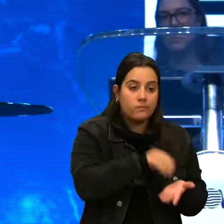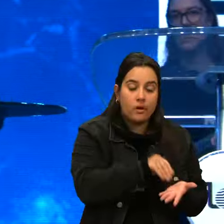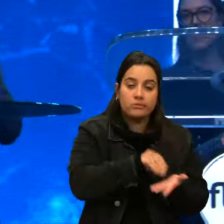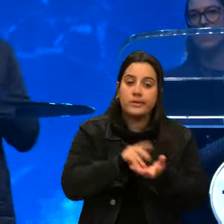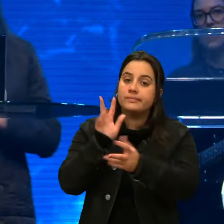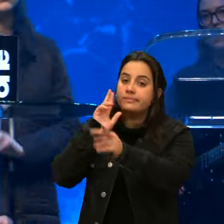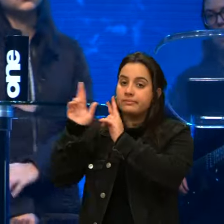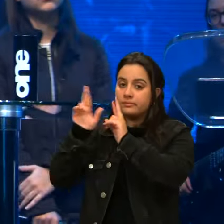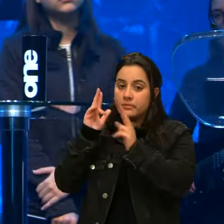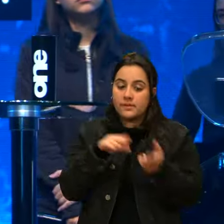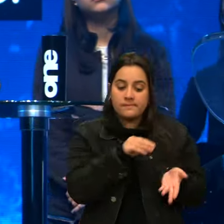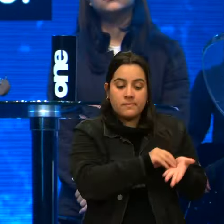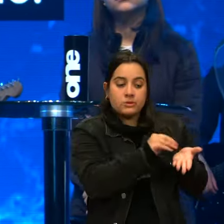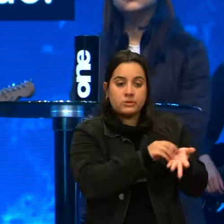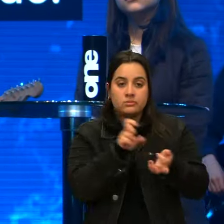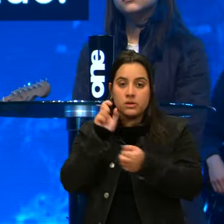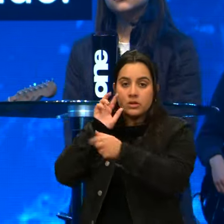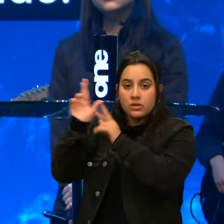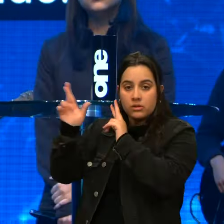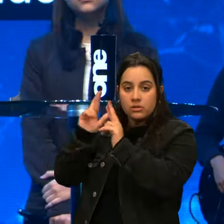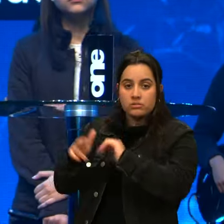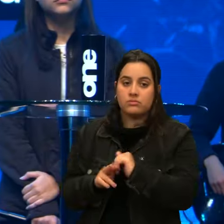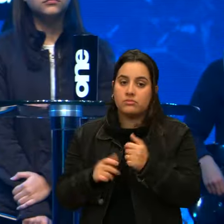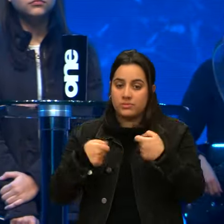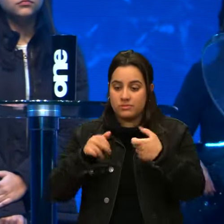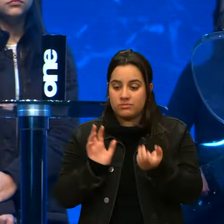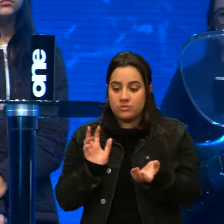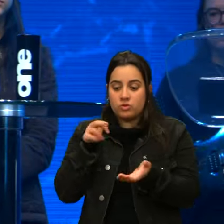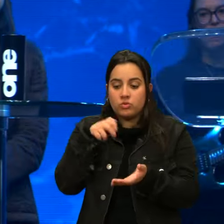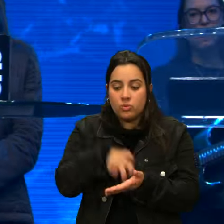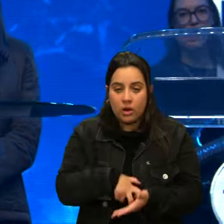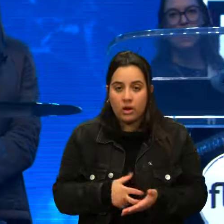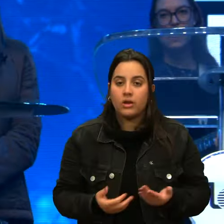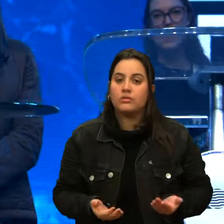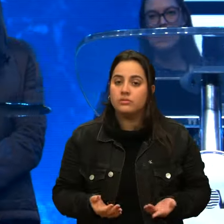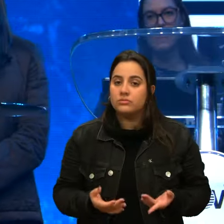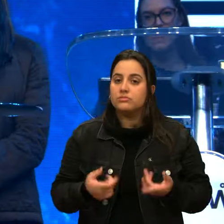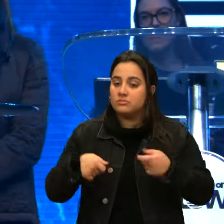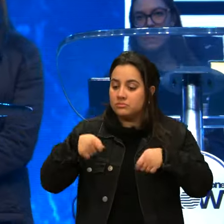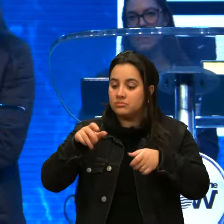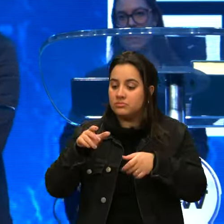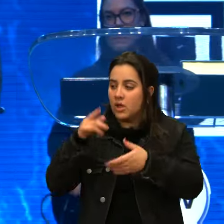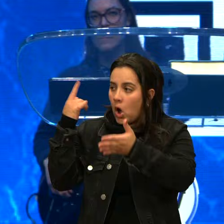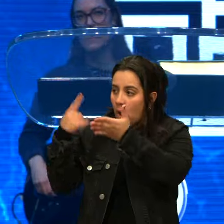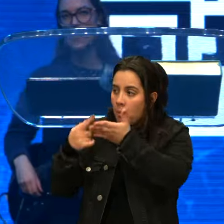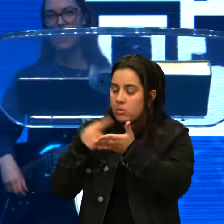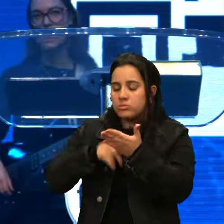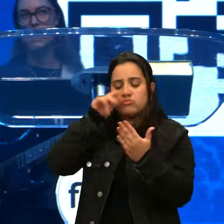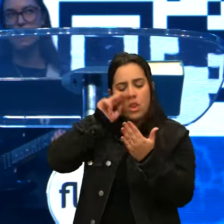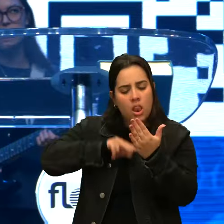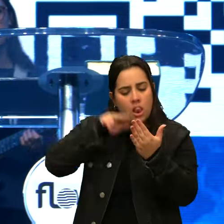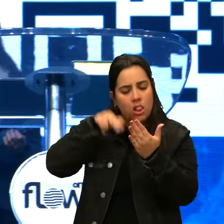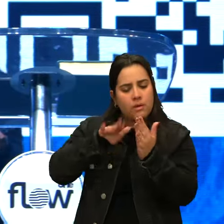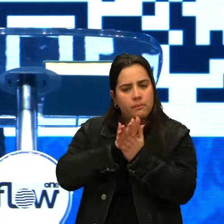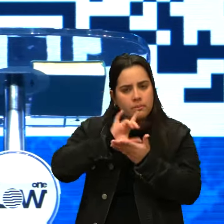relacionamento, falta você se colocar de joelho, falta você ter um compromisso em ler a palavra de Deus.